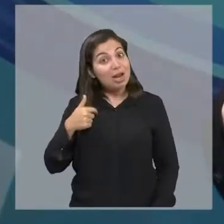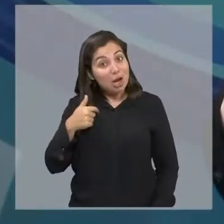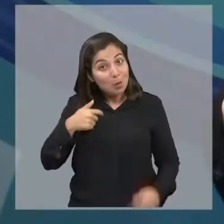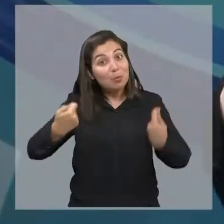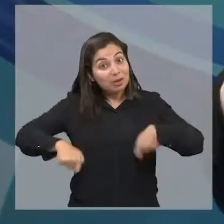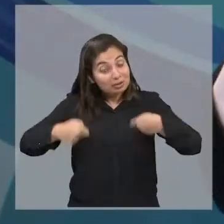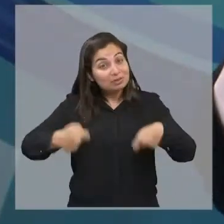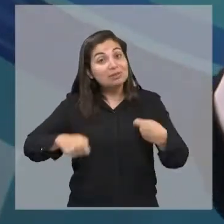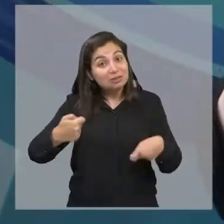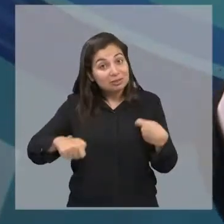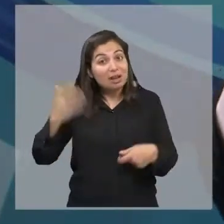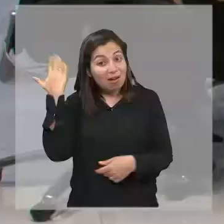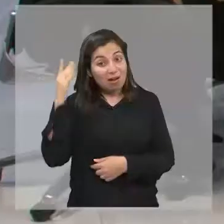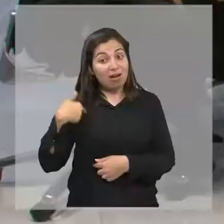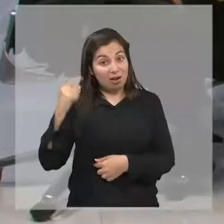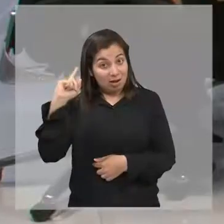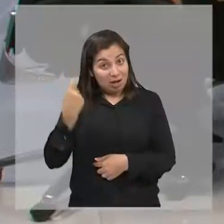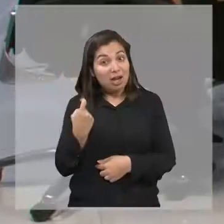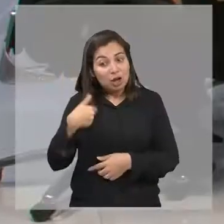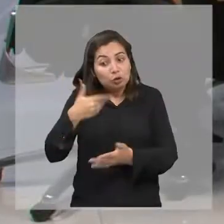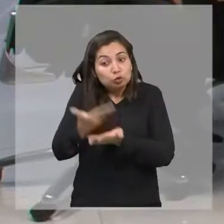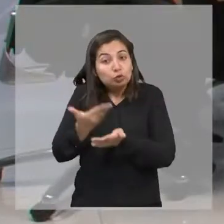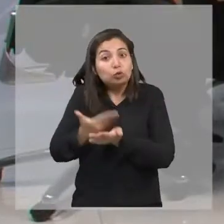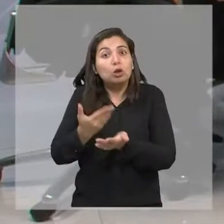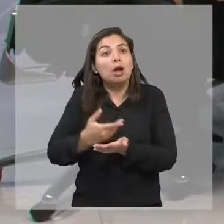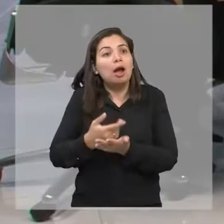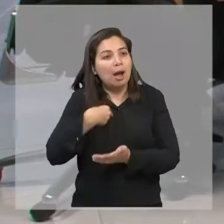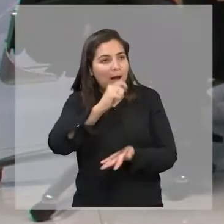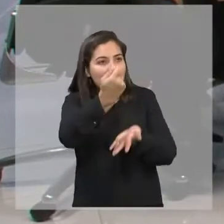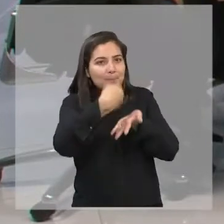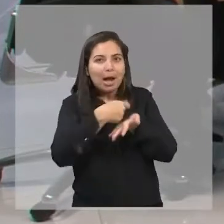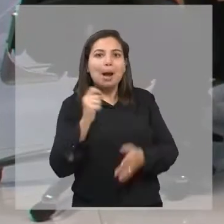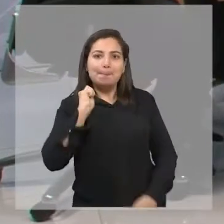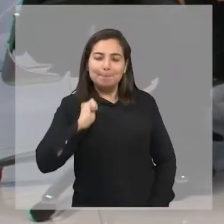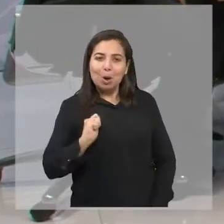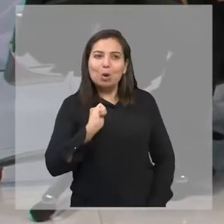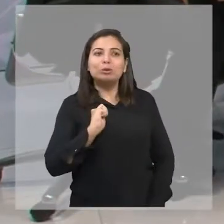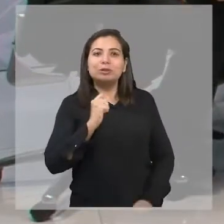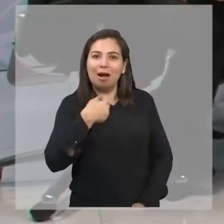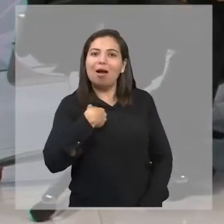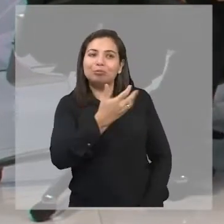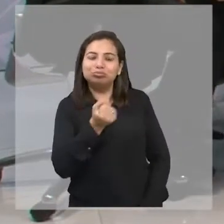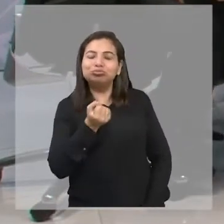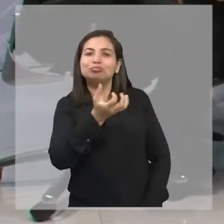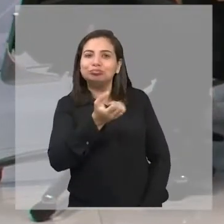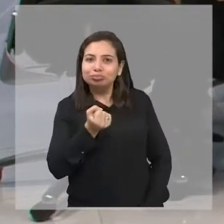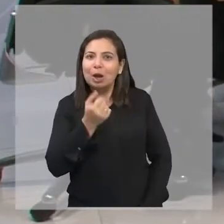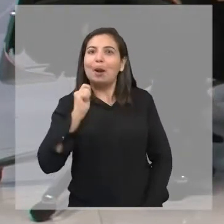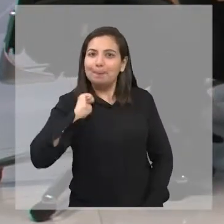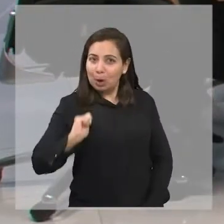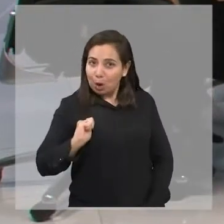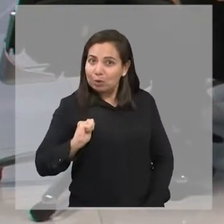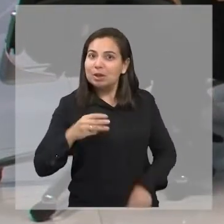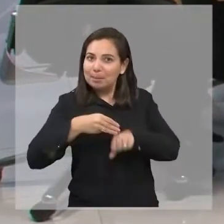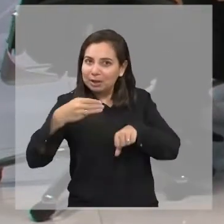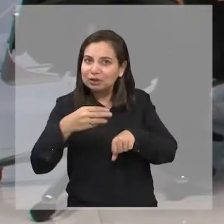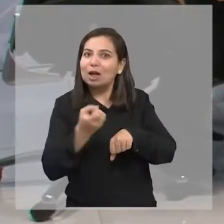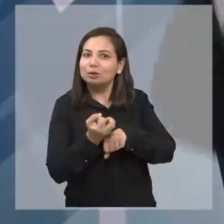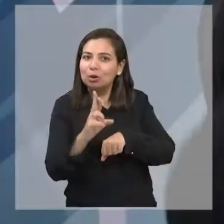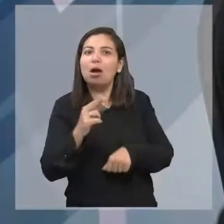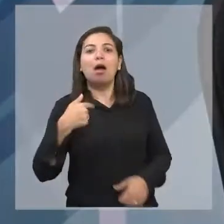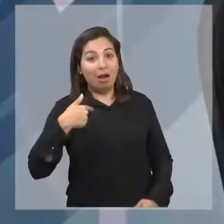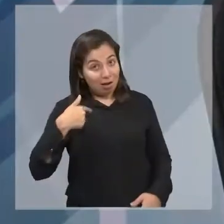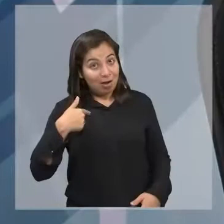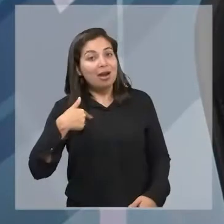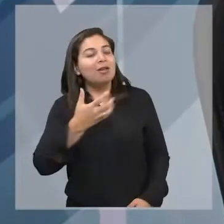também, professor. Eu dependi da bolsa para estudar. Bolsa Família também. Tá entendendo? Então é pra diferente. Comer. Diferente. Pois é.